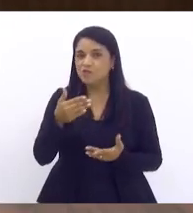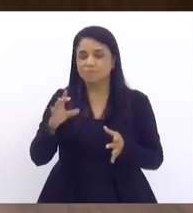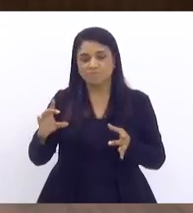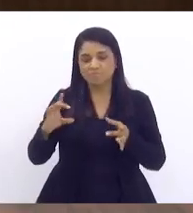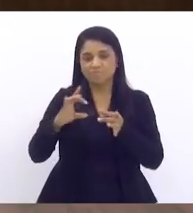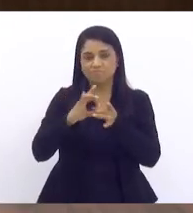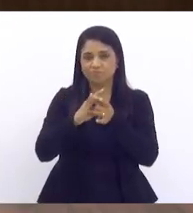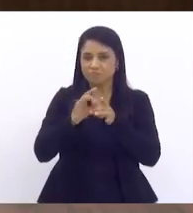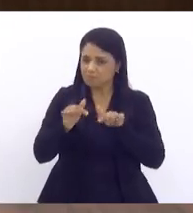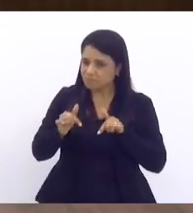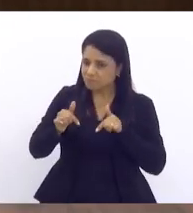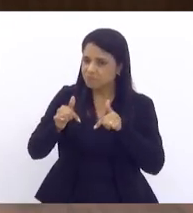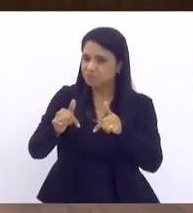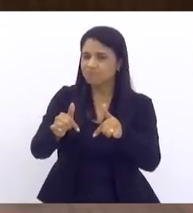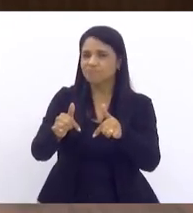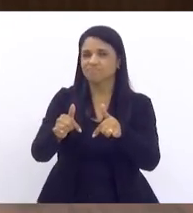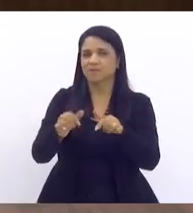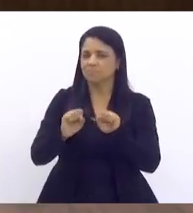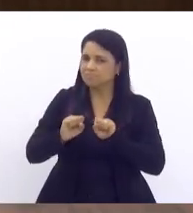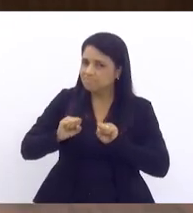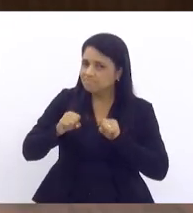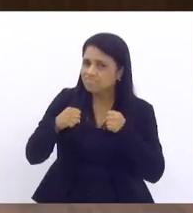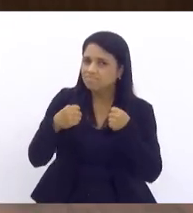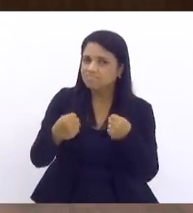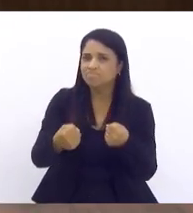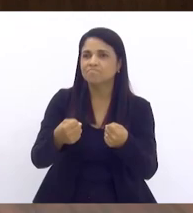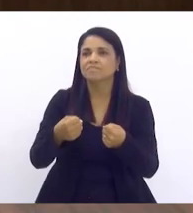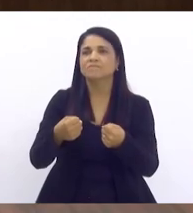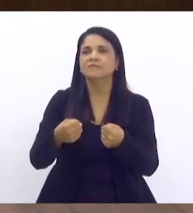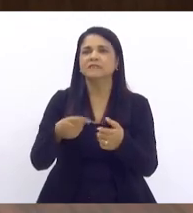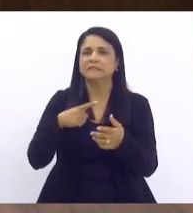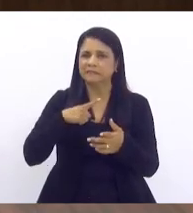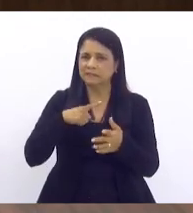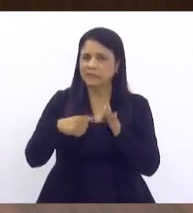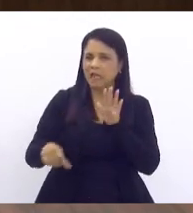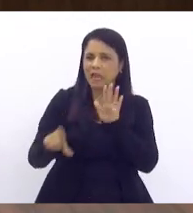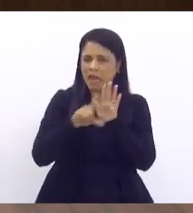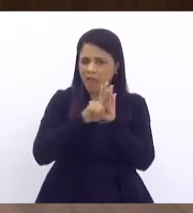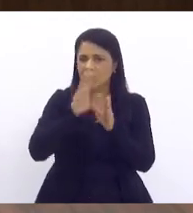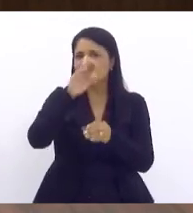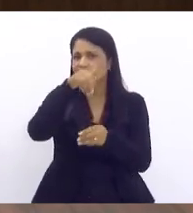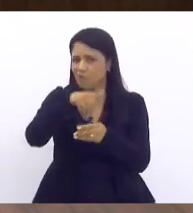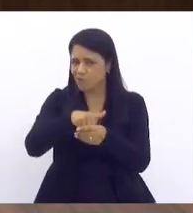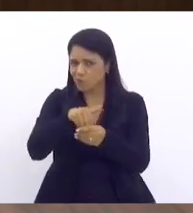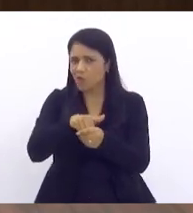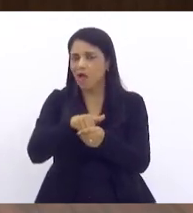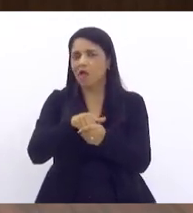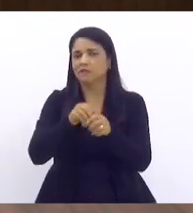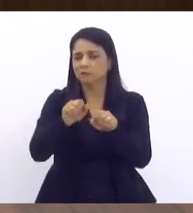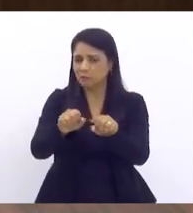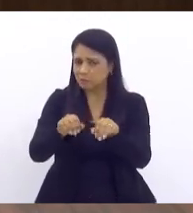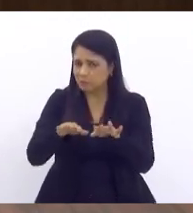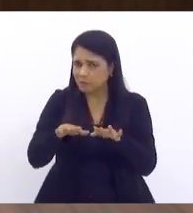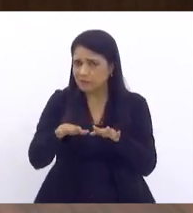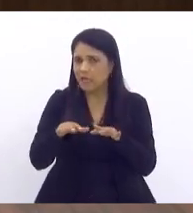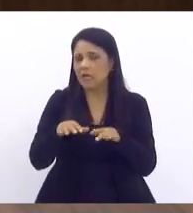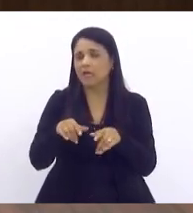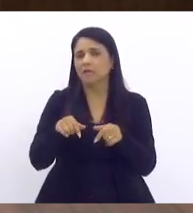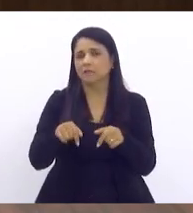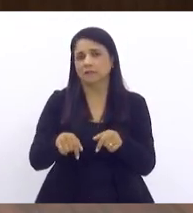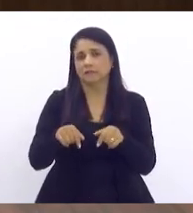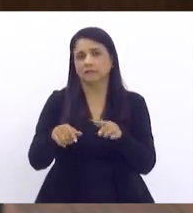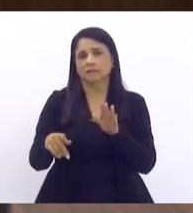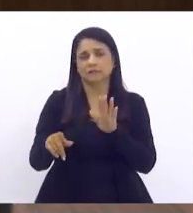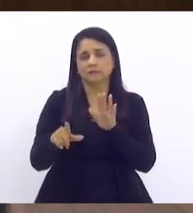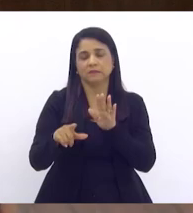comunhão, em união de esforços. Existem muitas leis votadas no plenário da casa, não só nessa